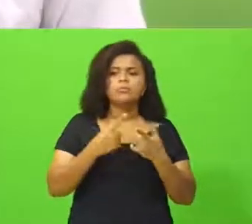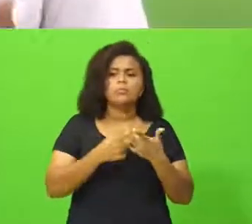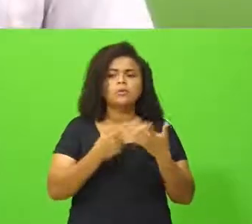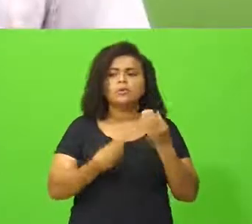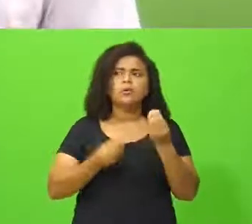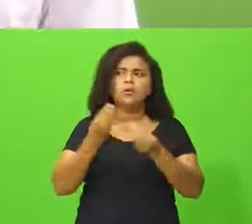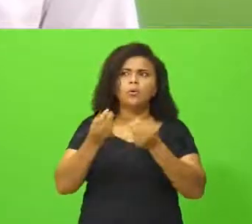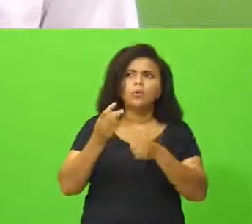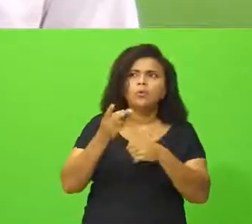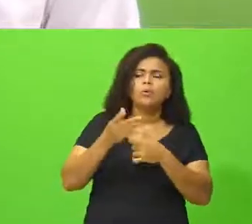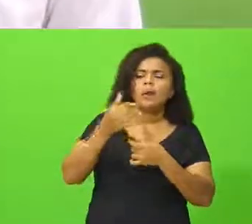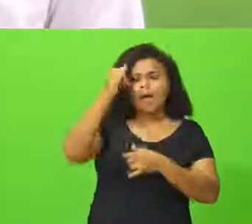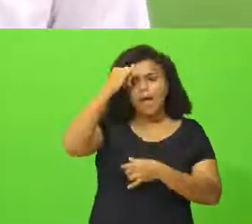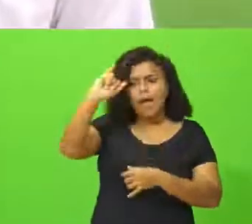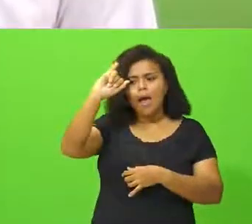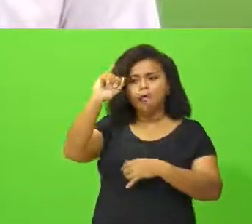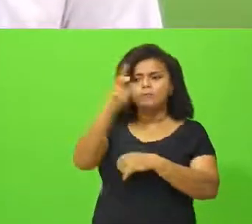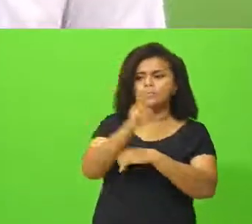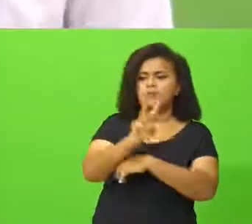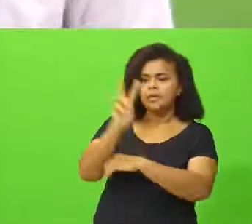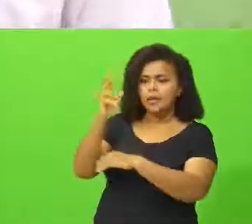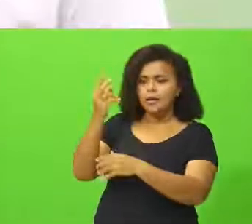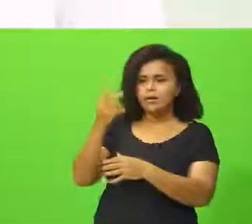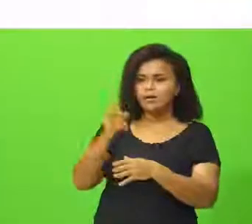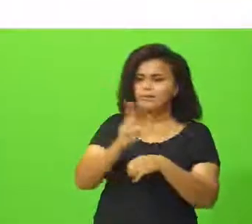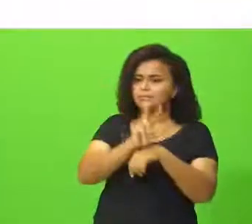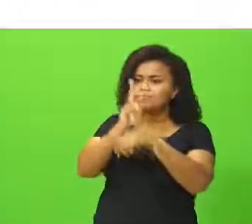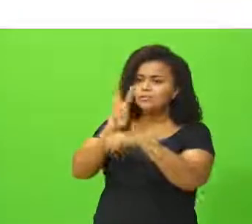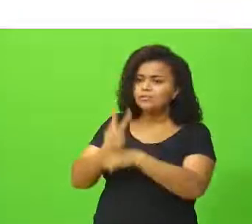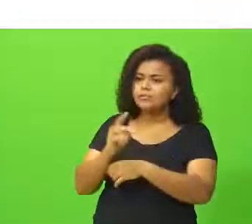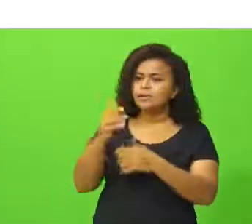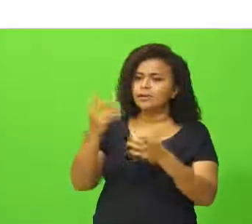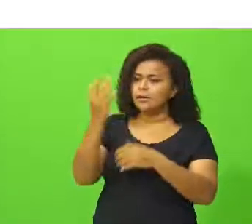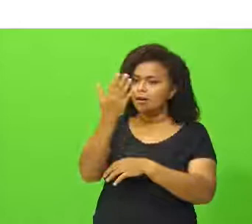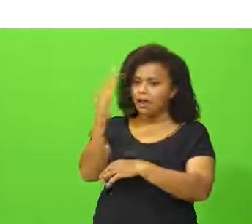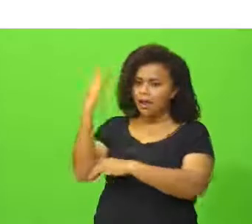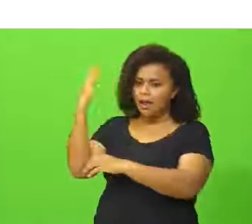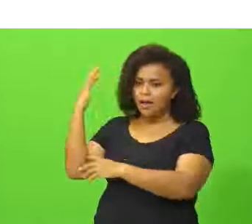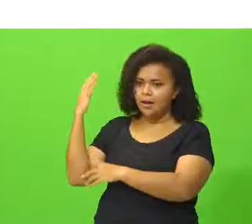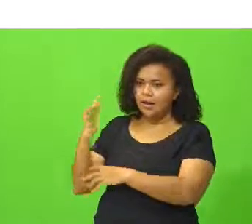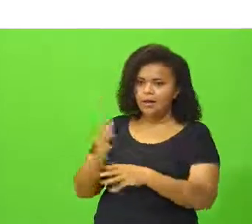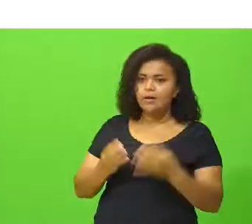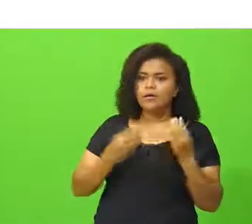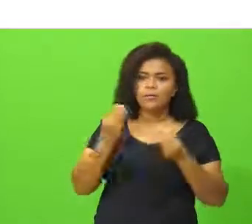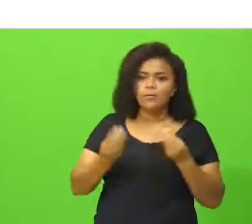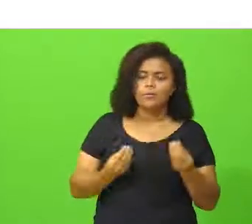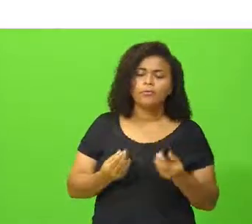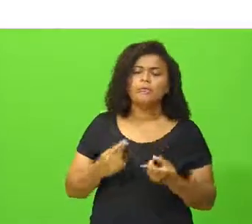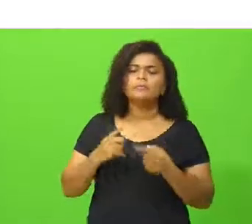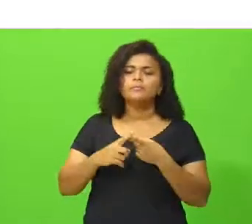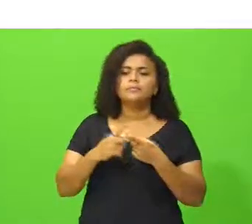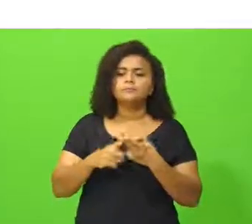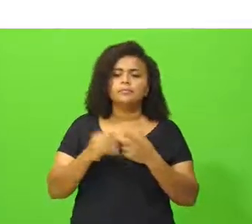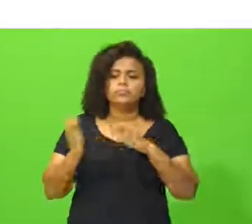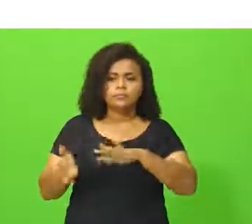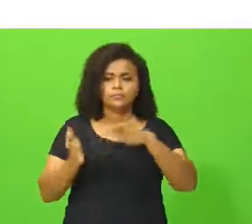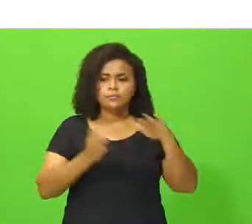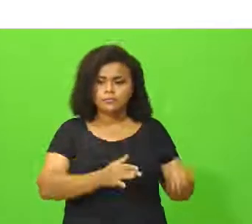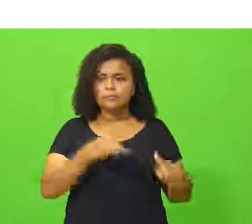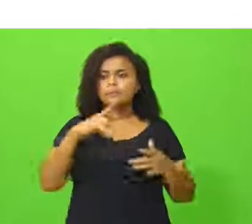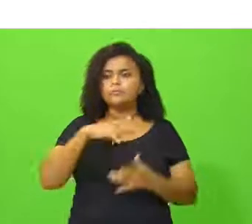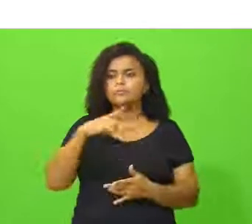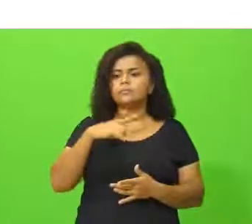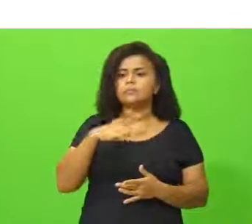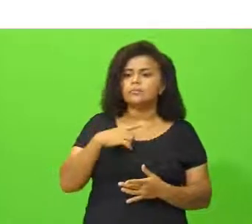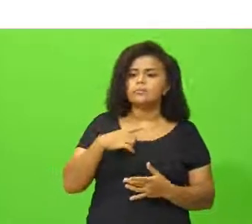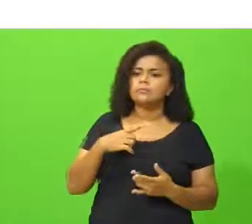destruição do meio. Em nível local, no momento seguinte, nós vamos ter, a tela seguinte, nós